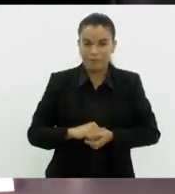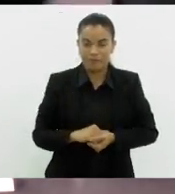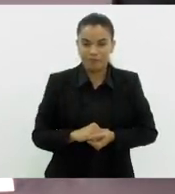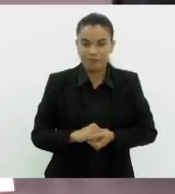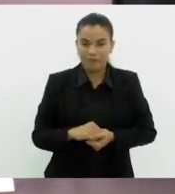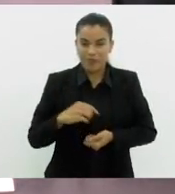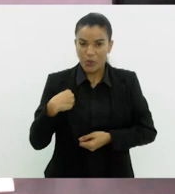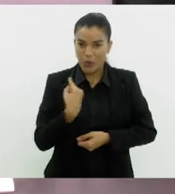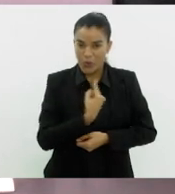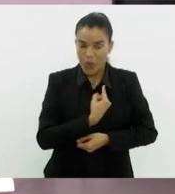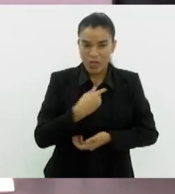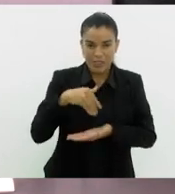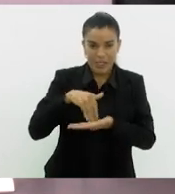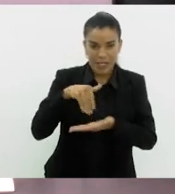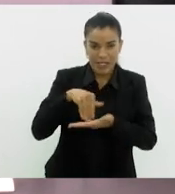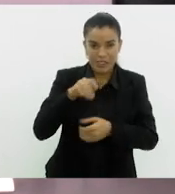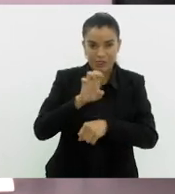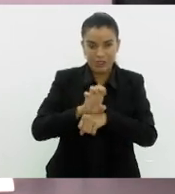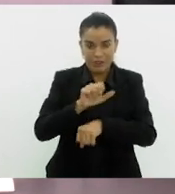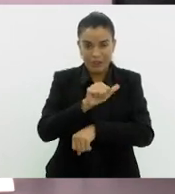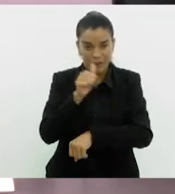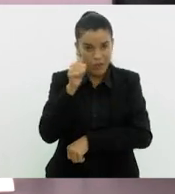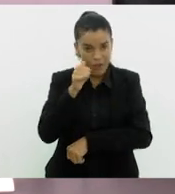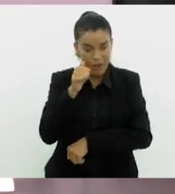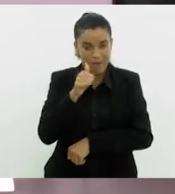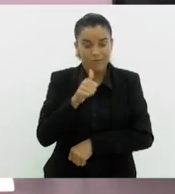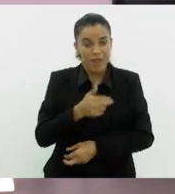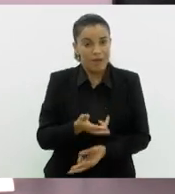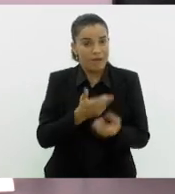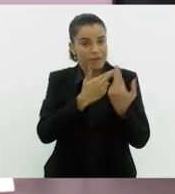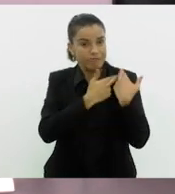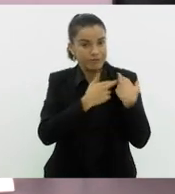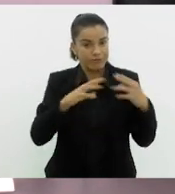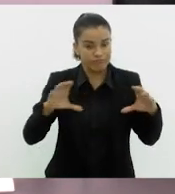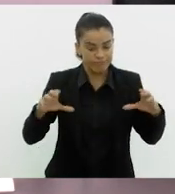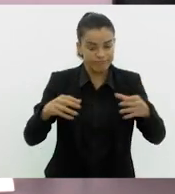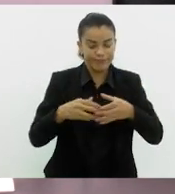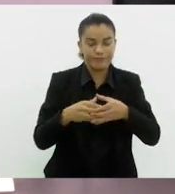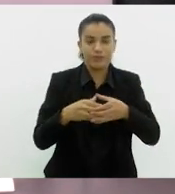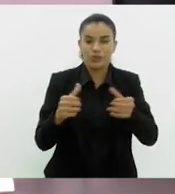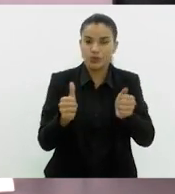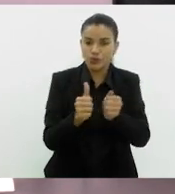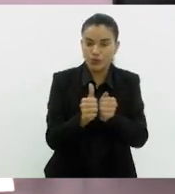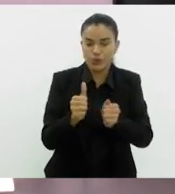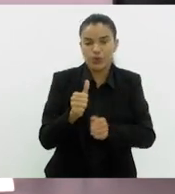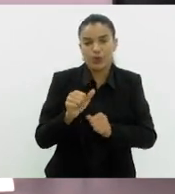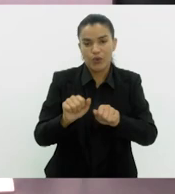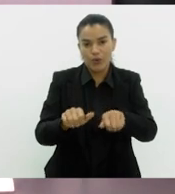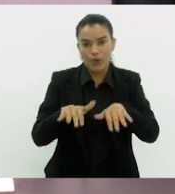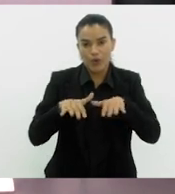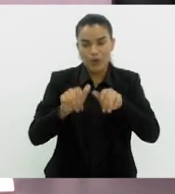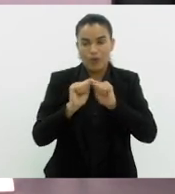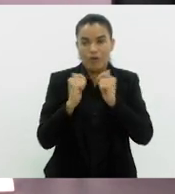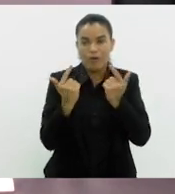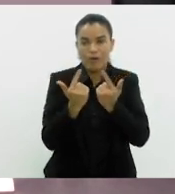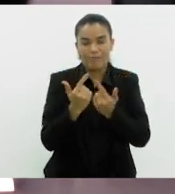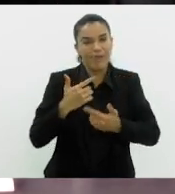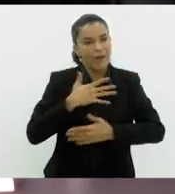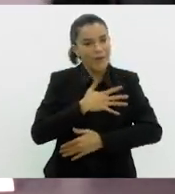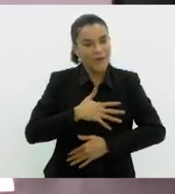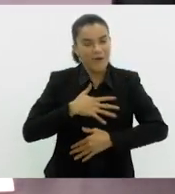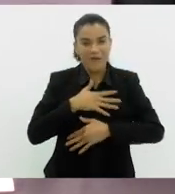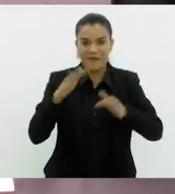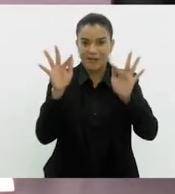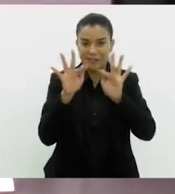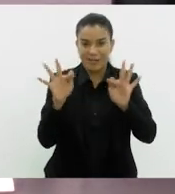nós, enquanto Secretaria de Estado da Mulher, a responsabilidade de construir conjuntamente com esta casa e dizer, deputada, que é uma alegria saber que a